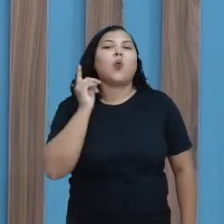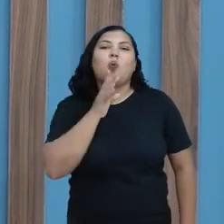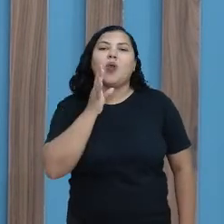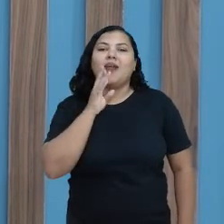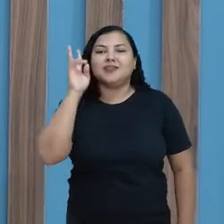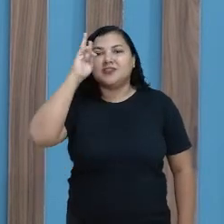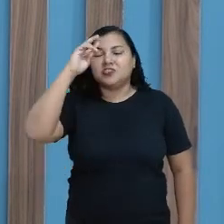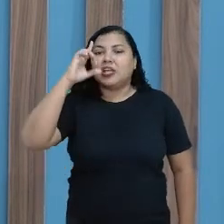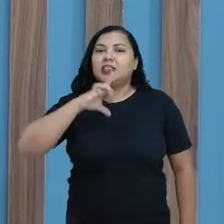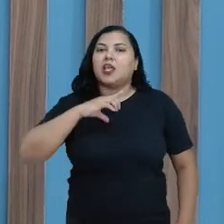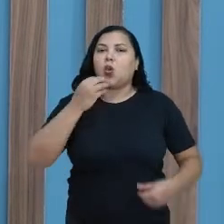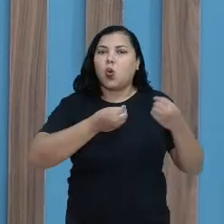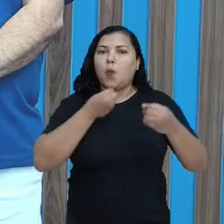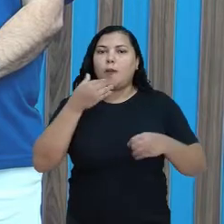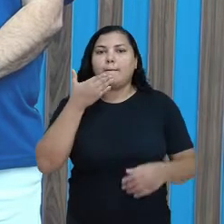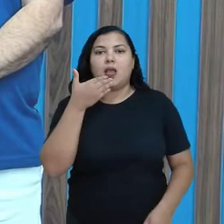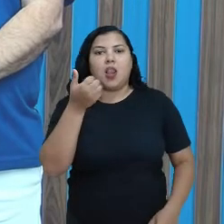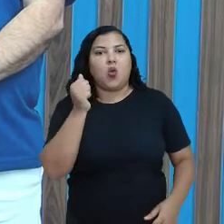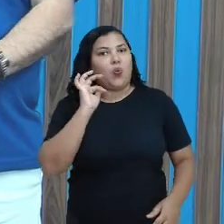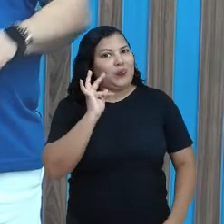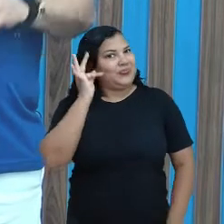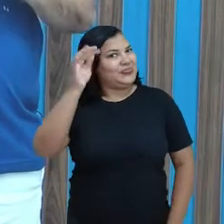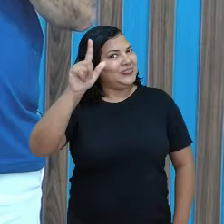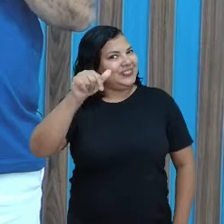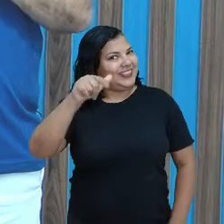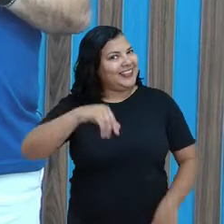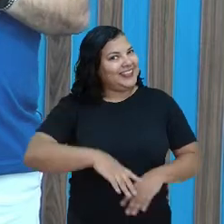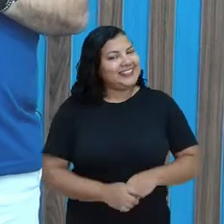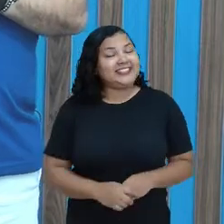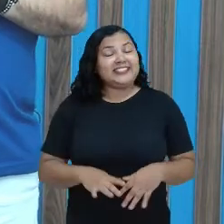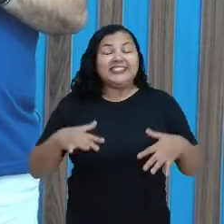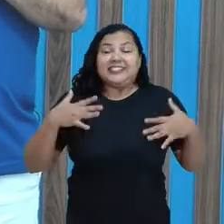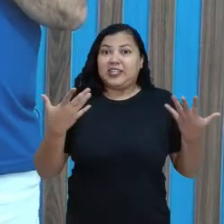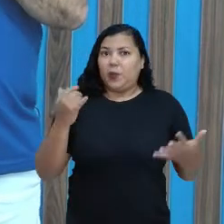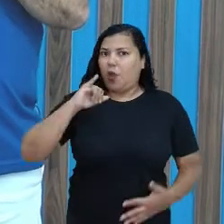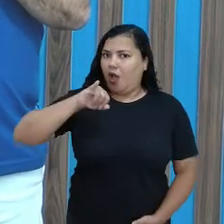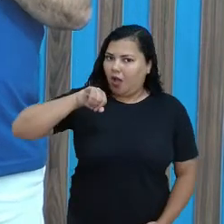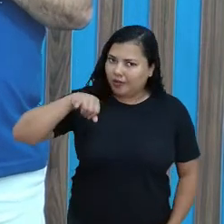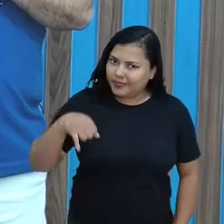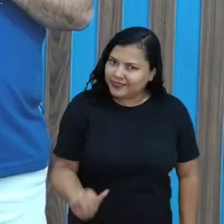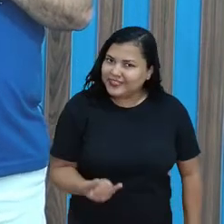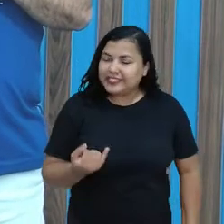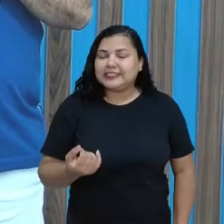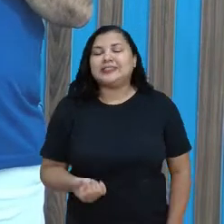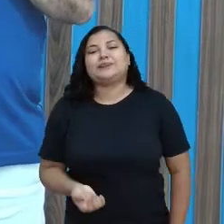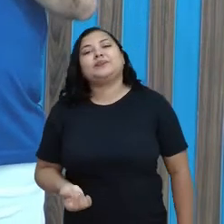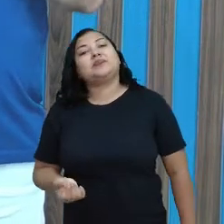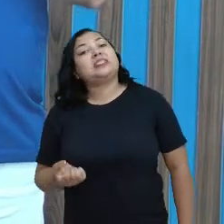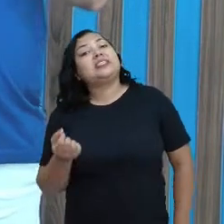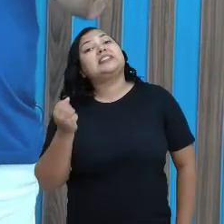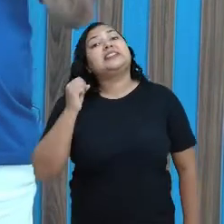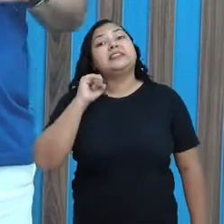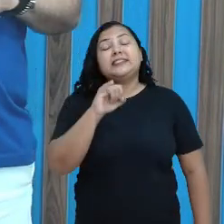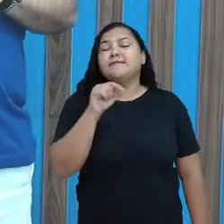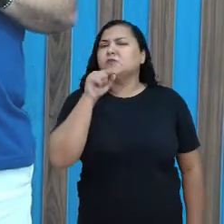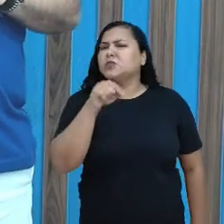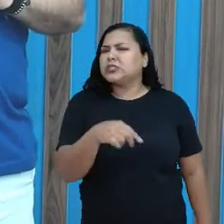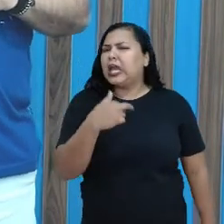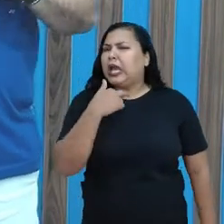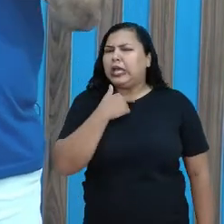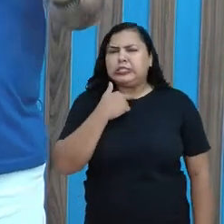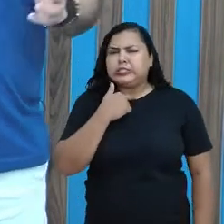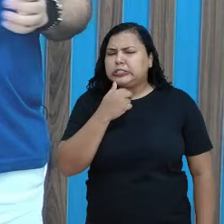o nosso futuro, não é não? É verdade. E aproveitando, ó, se você não sabe ainda